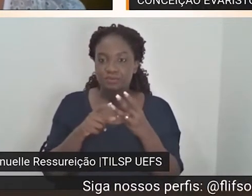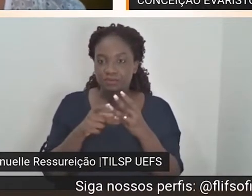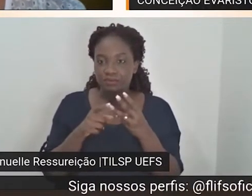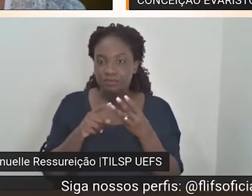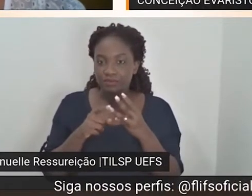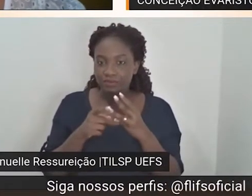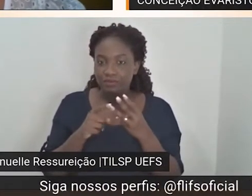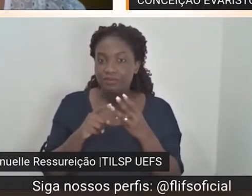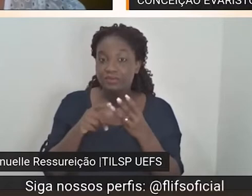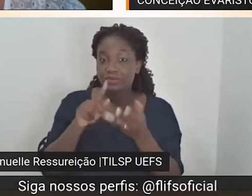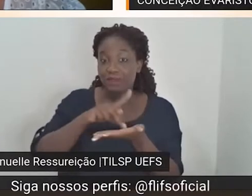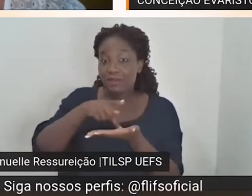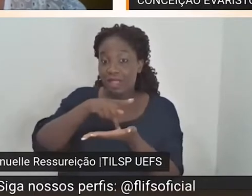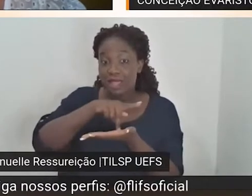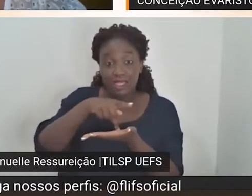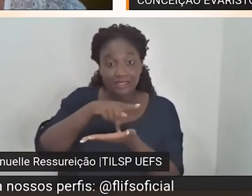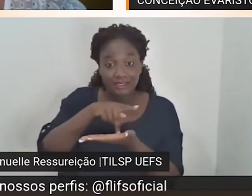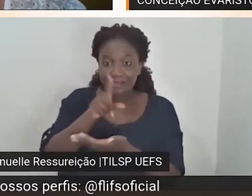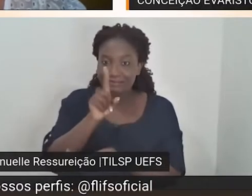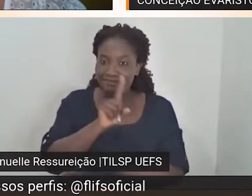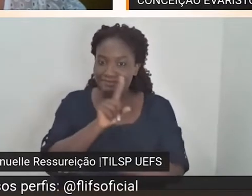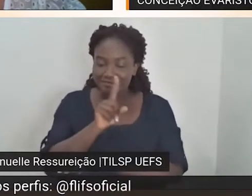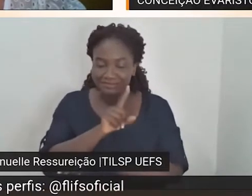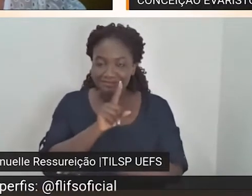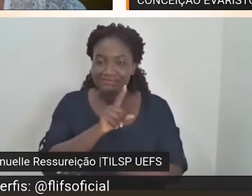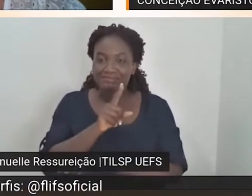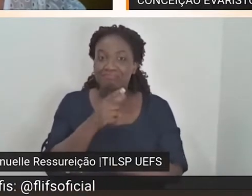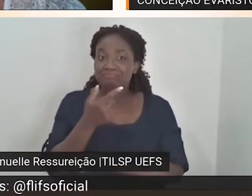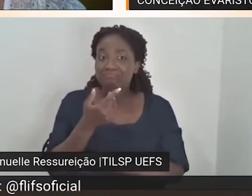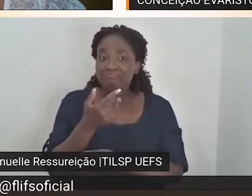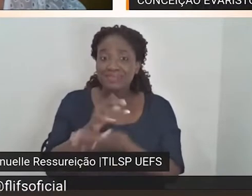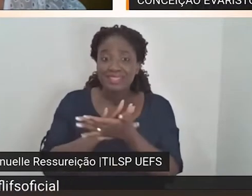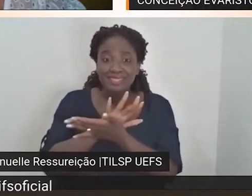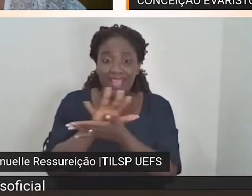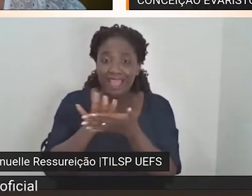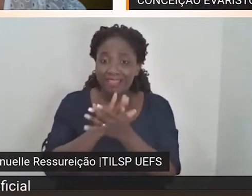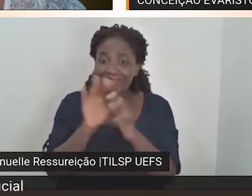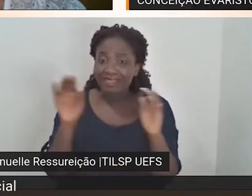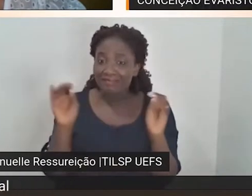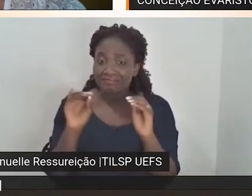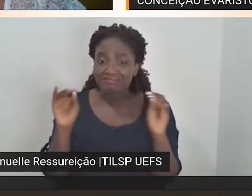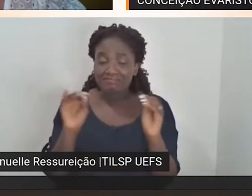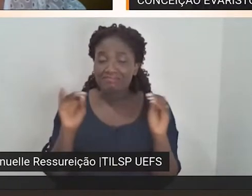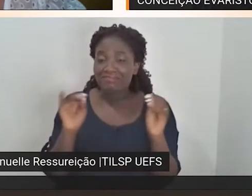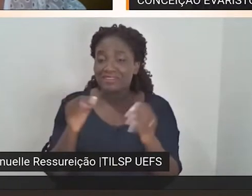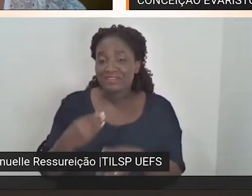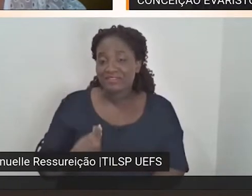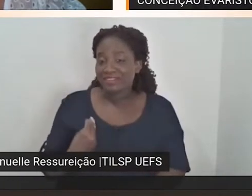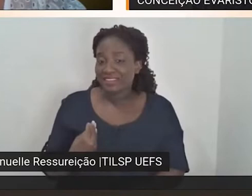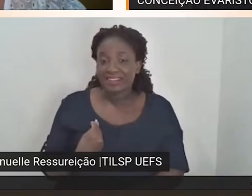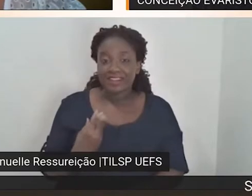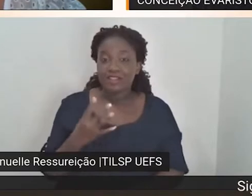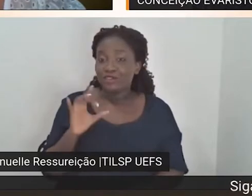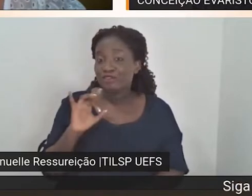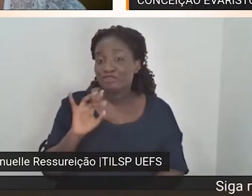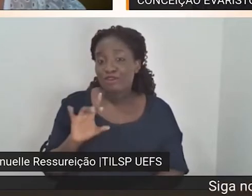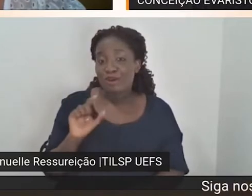uma bailarina. Não tinha mais nada para eu fazer na vida, que eu digo assim, que me